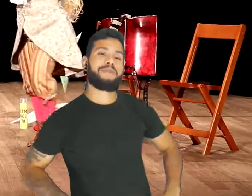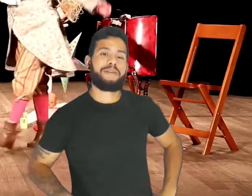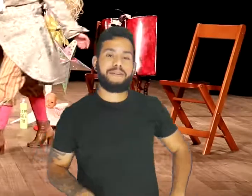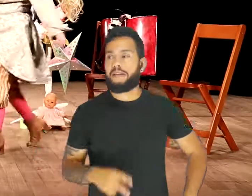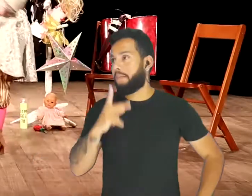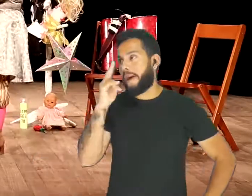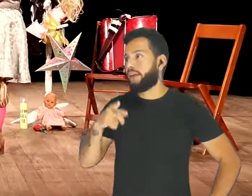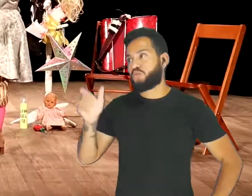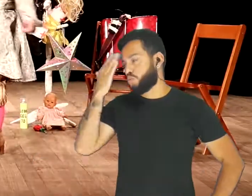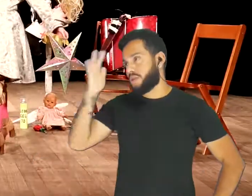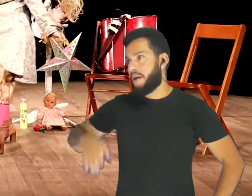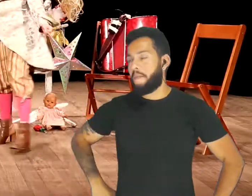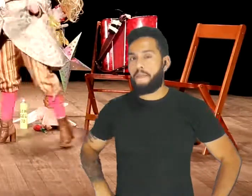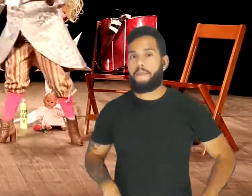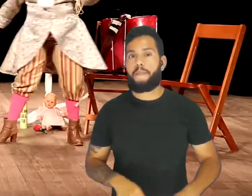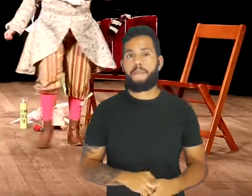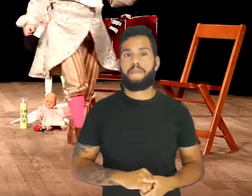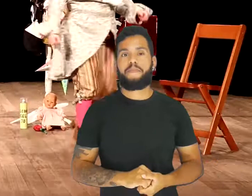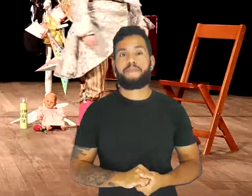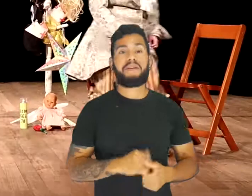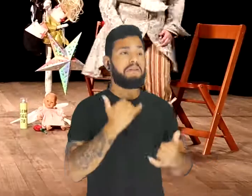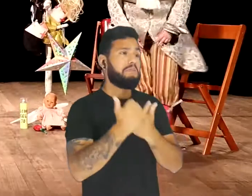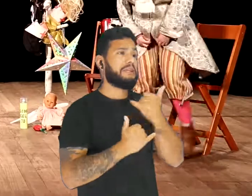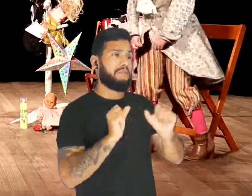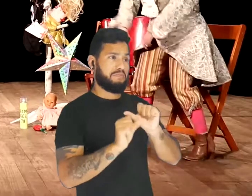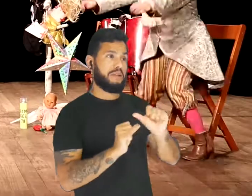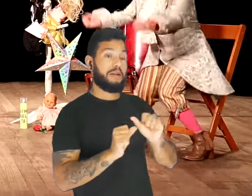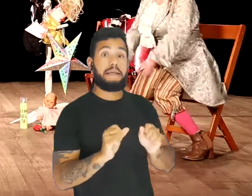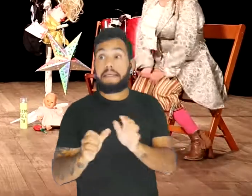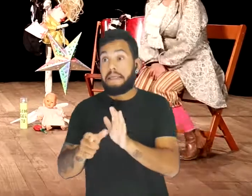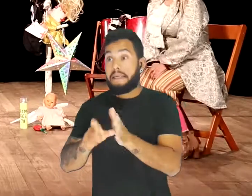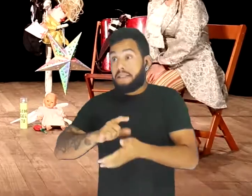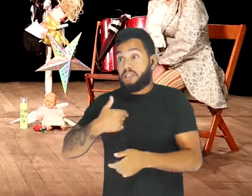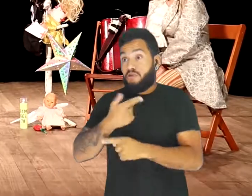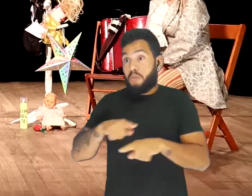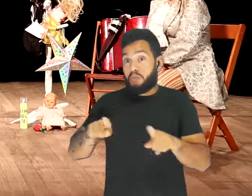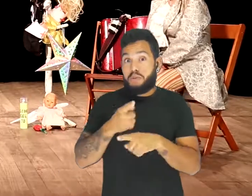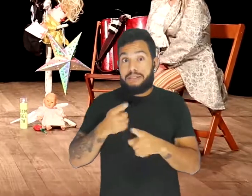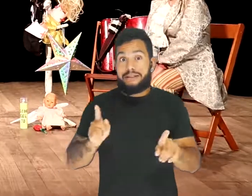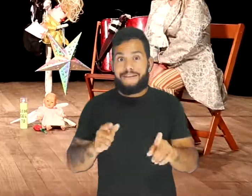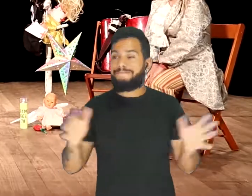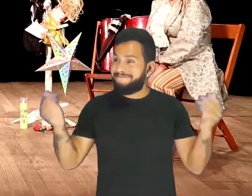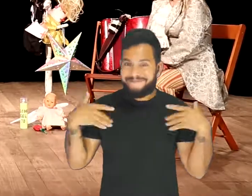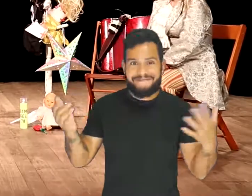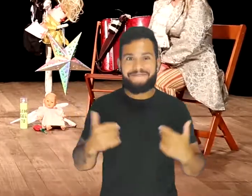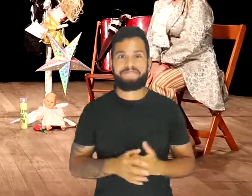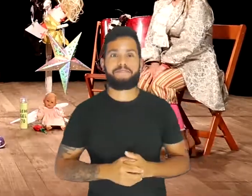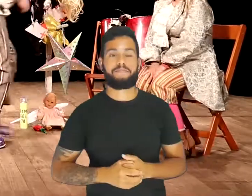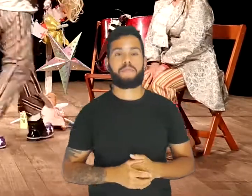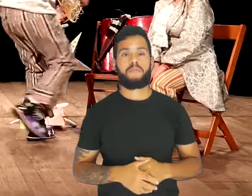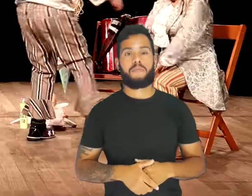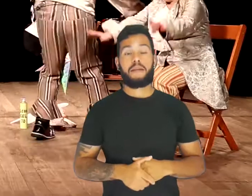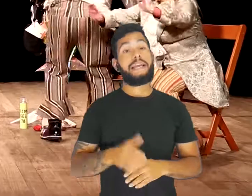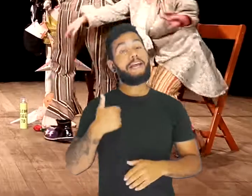Mas eu adoro parque de diversões. É, mas não parece. Não sabe? Tá. Eu queria brincar de outra coisa. Não, primeiro eu vou cantar